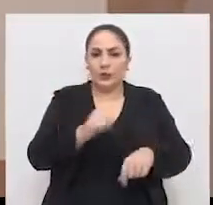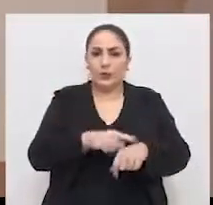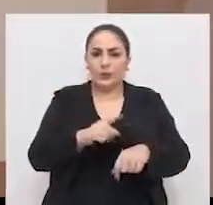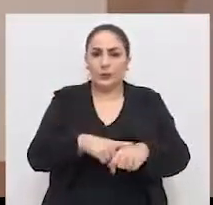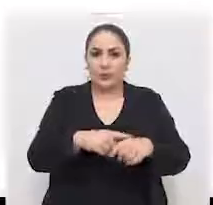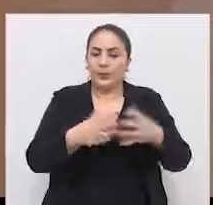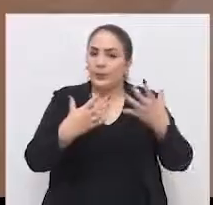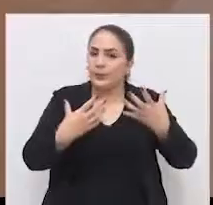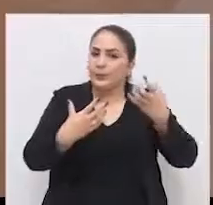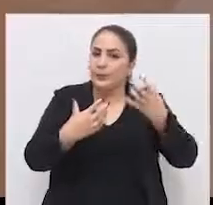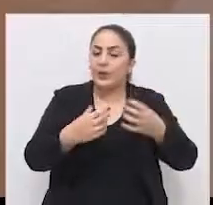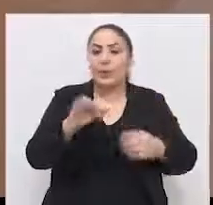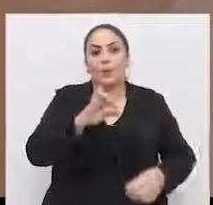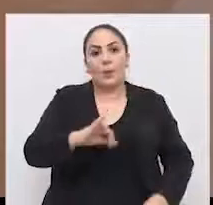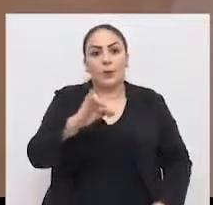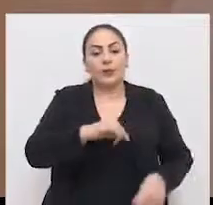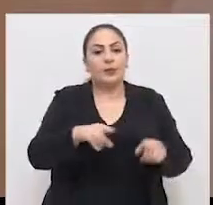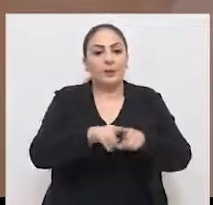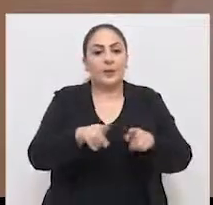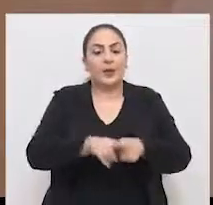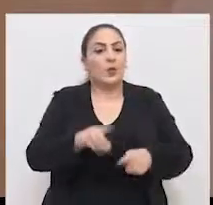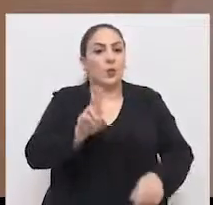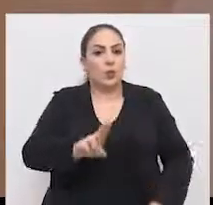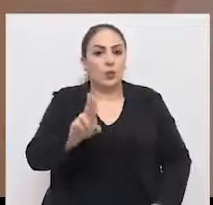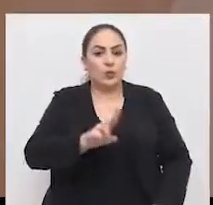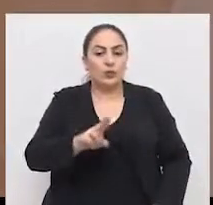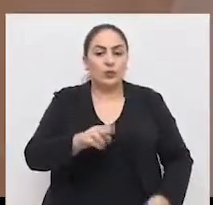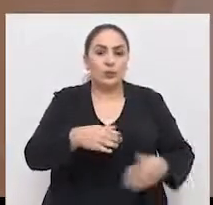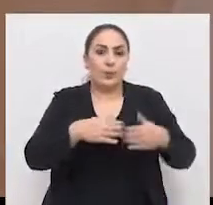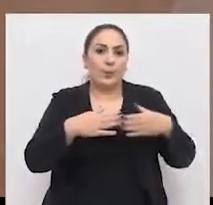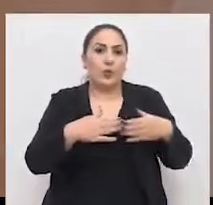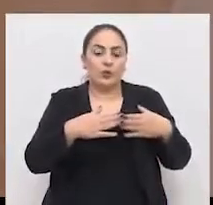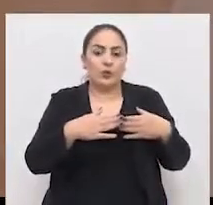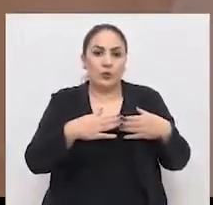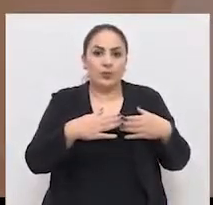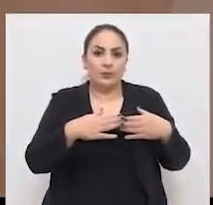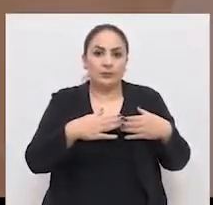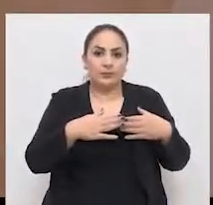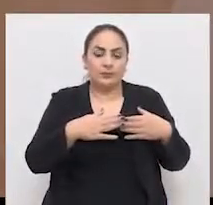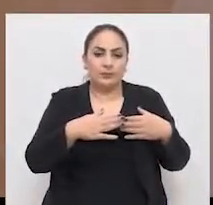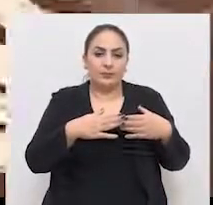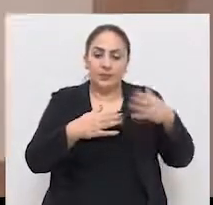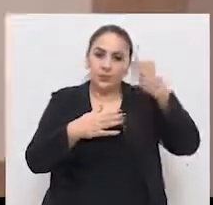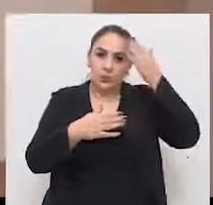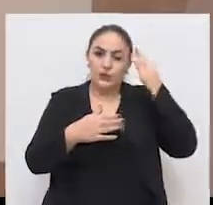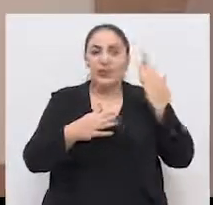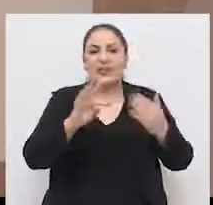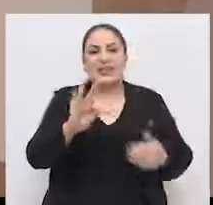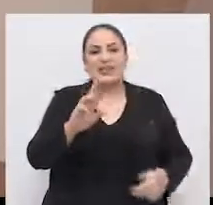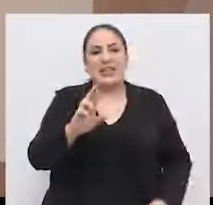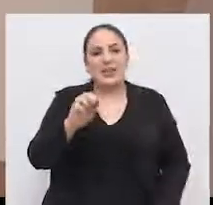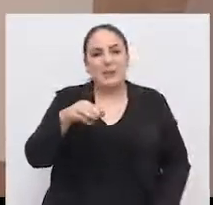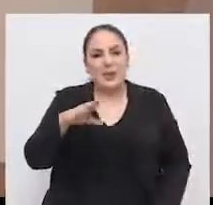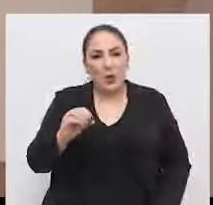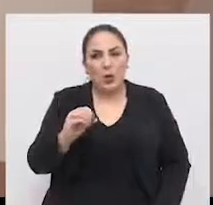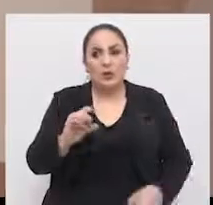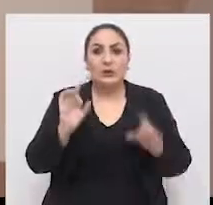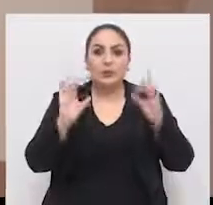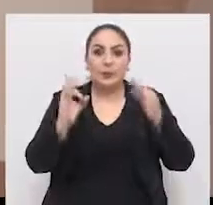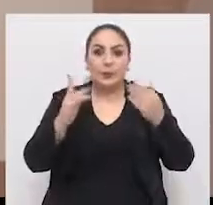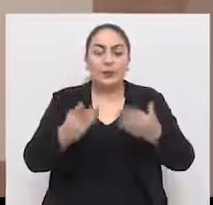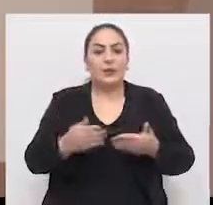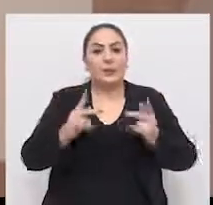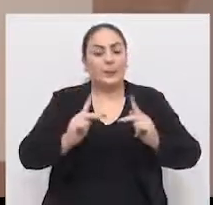no seu tempo do banho. É sempre fundamental o uso do protetor térmico, especialmente para